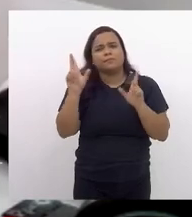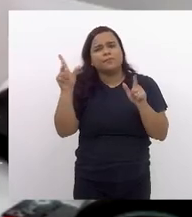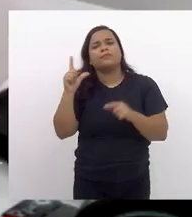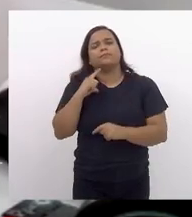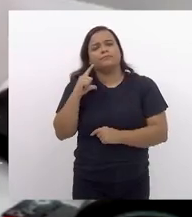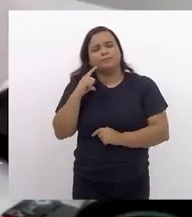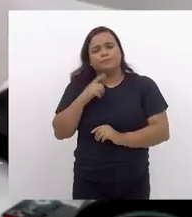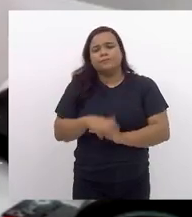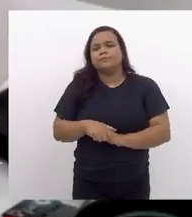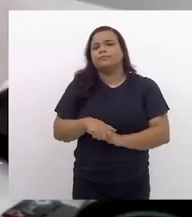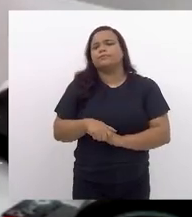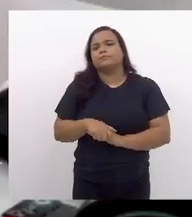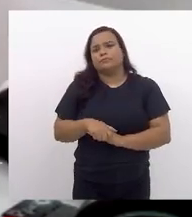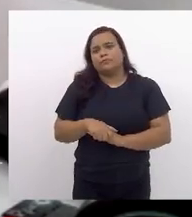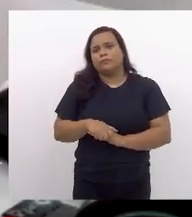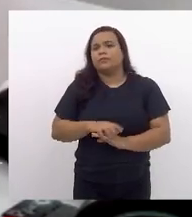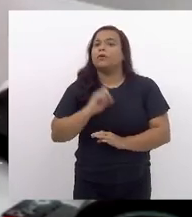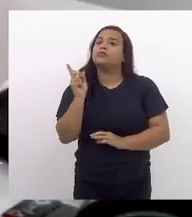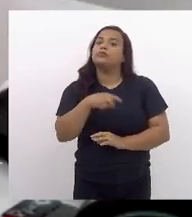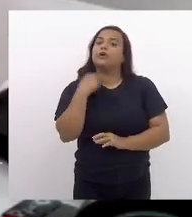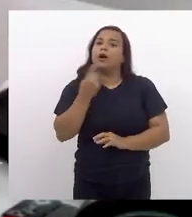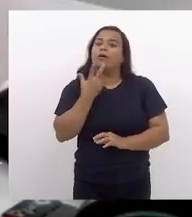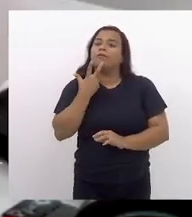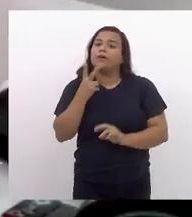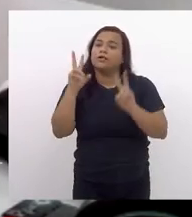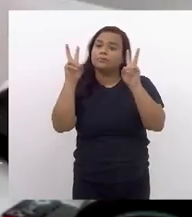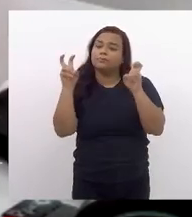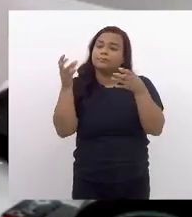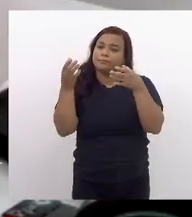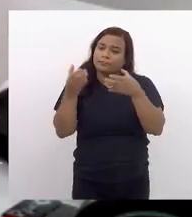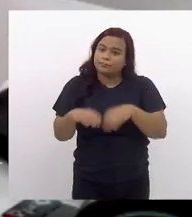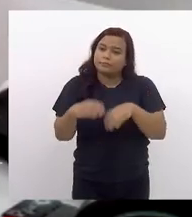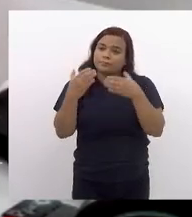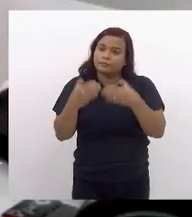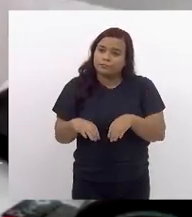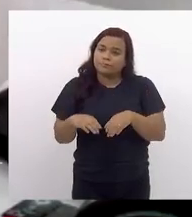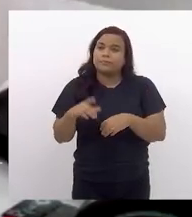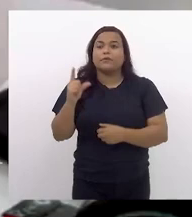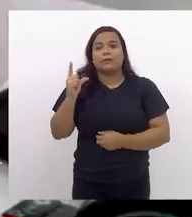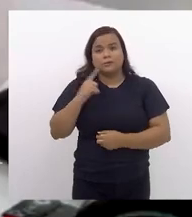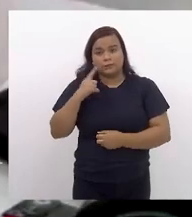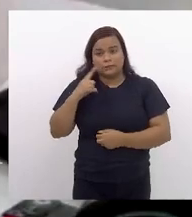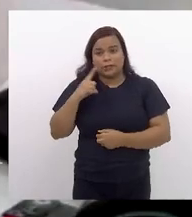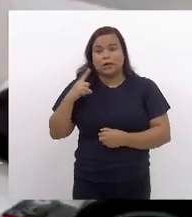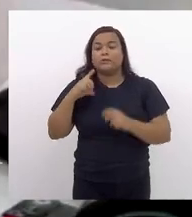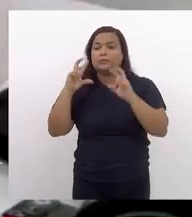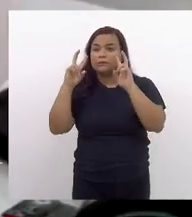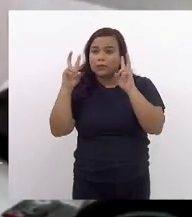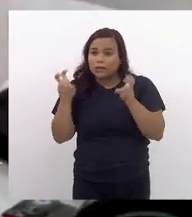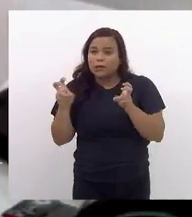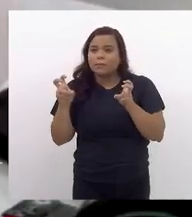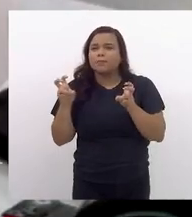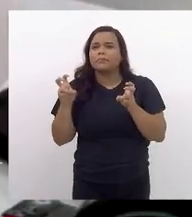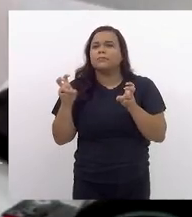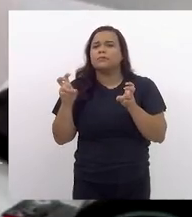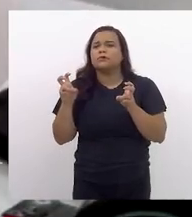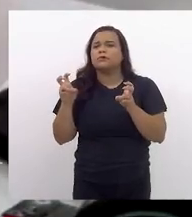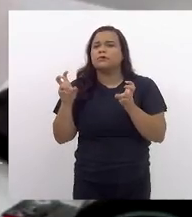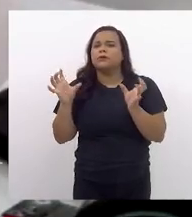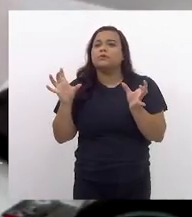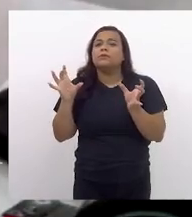né? A gente aqui está tratando de um concurso que tem essa temática e que